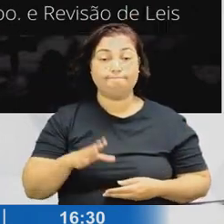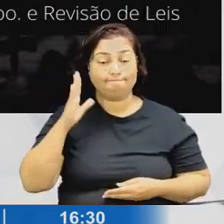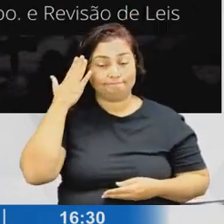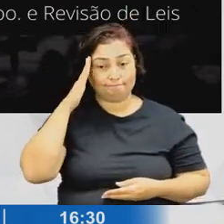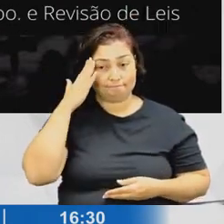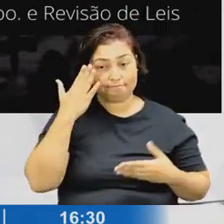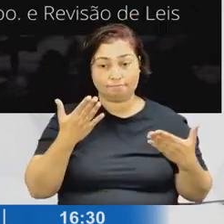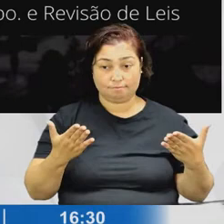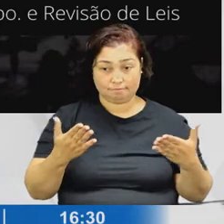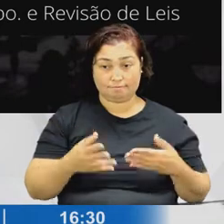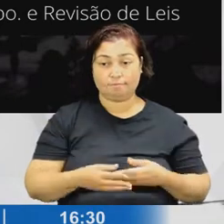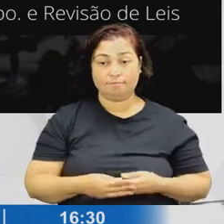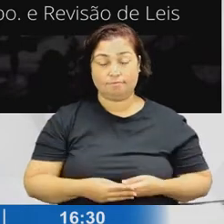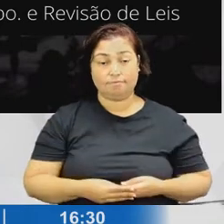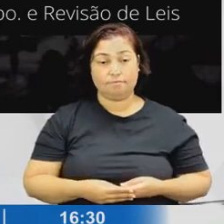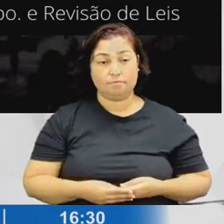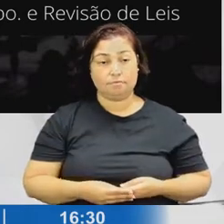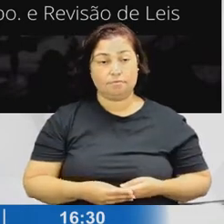planejar